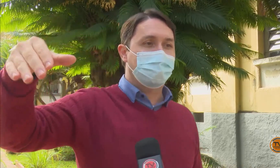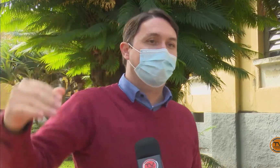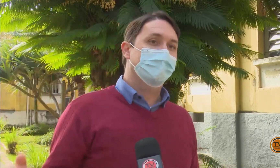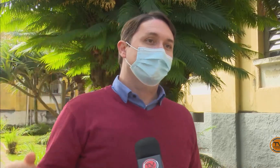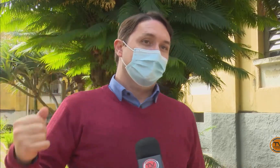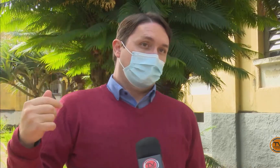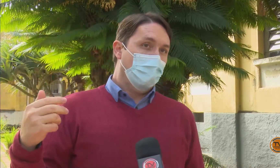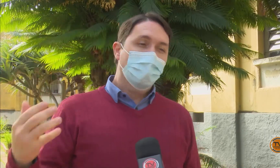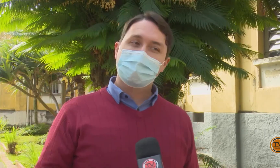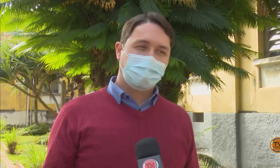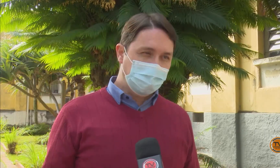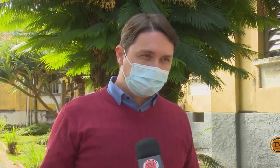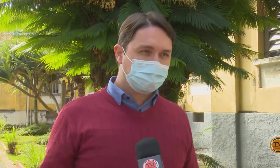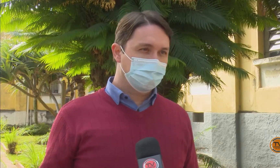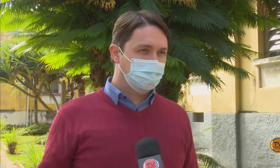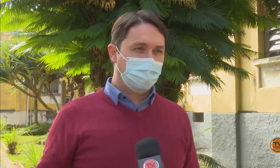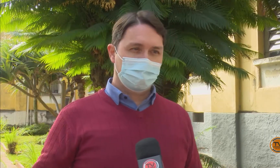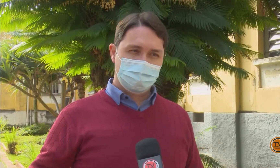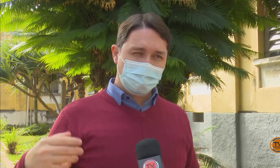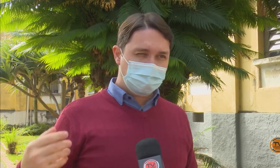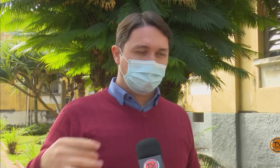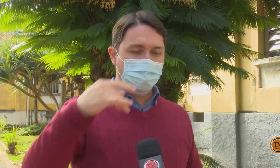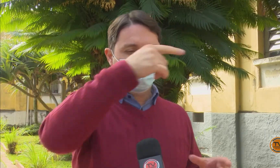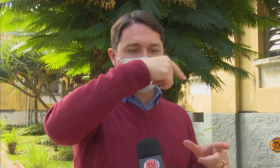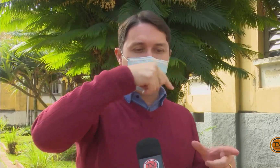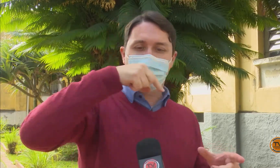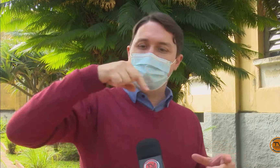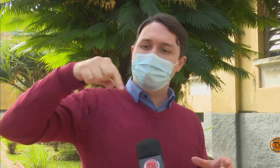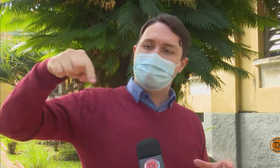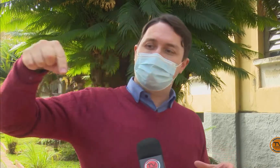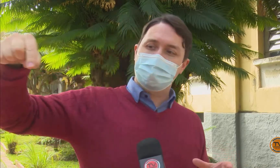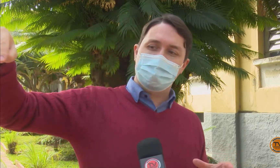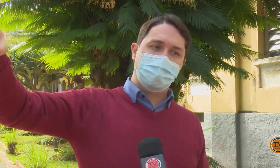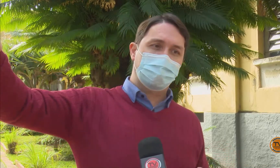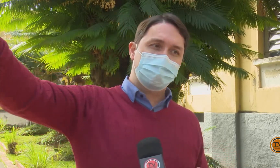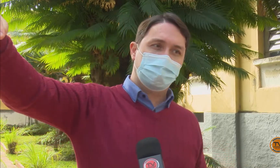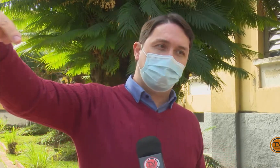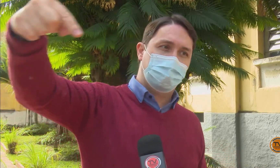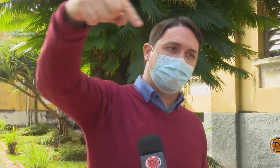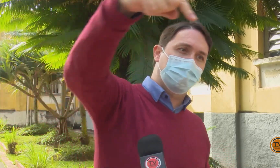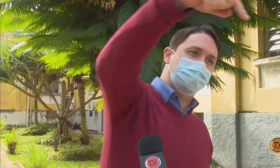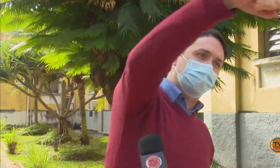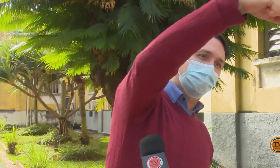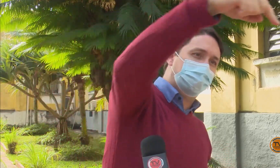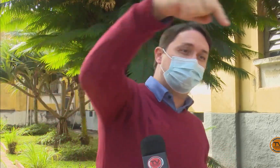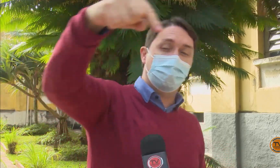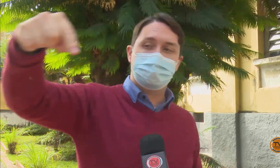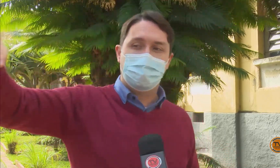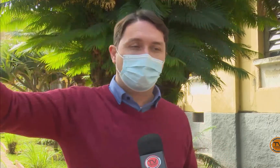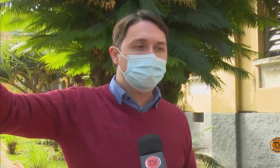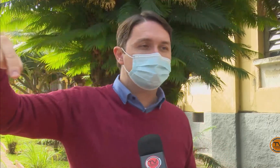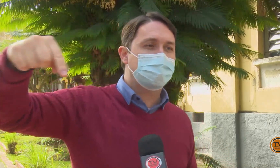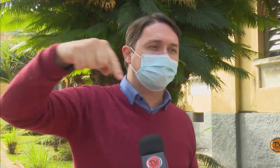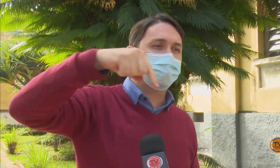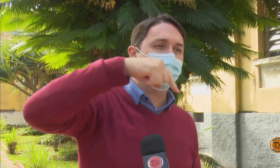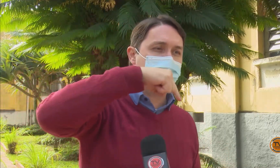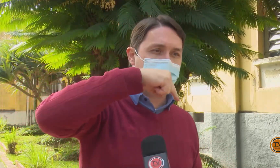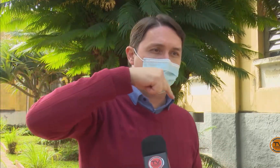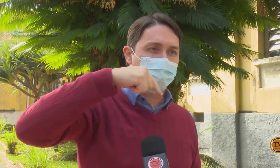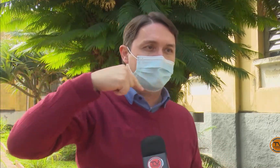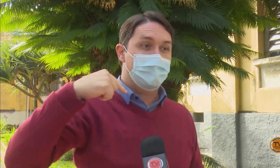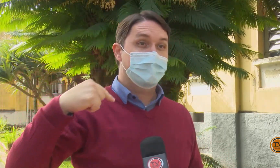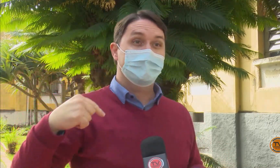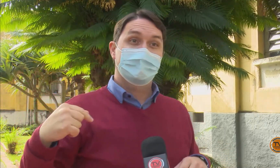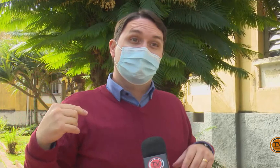de atender lá. Com muita crítica, a população critica muito, porque ele anda a Ademar de Barros inteira, anda de novo, faz dois percursos